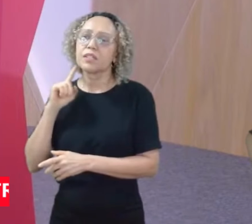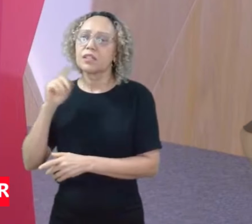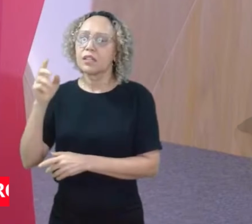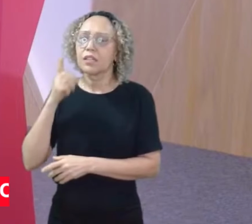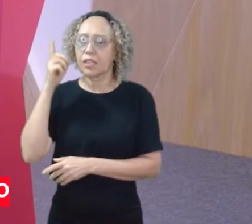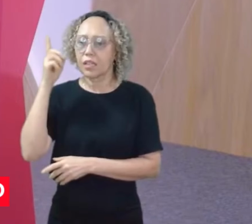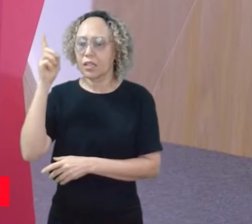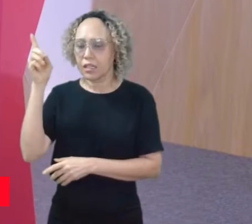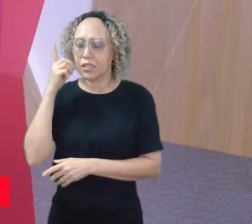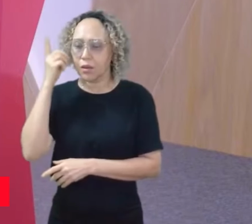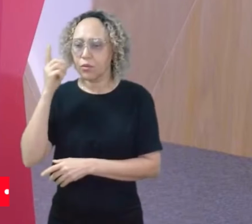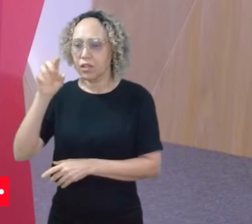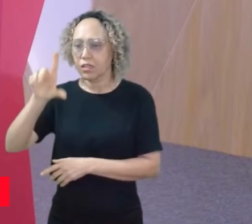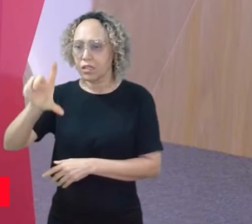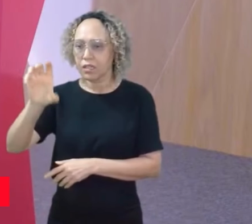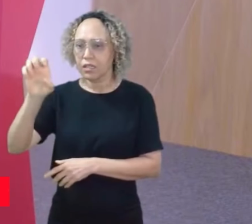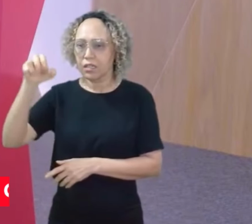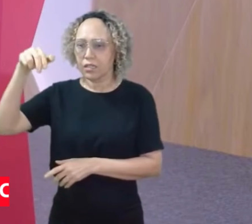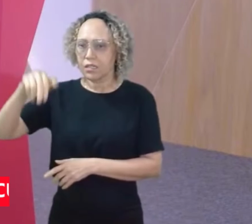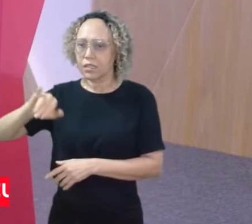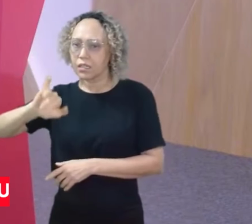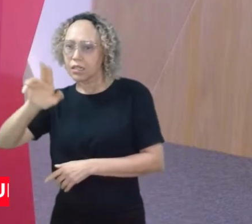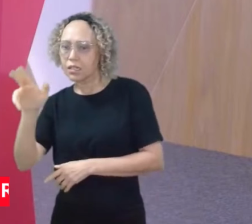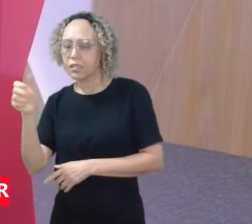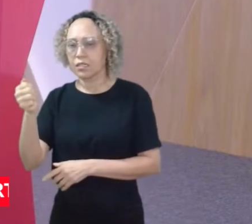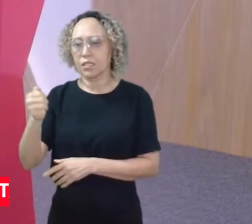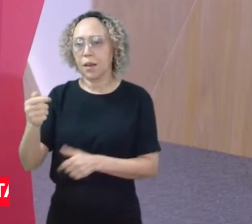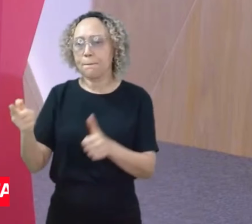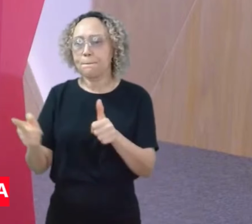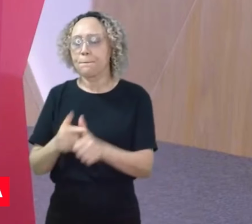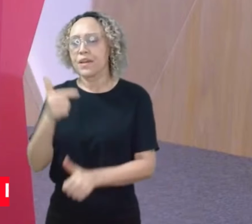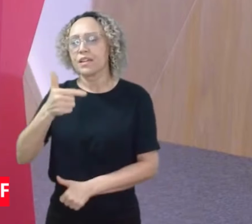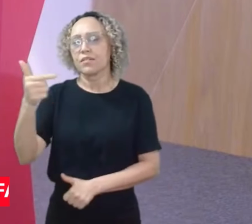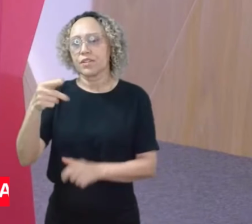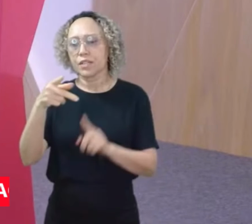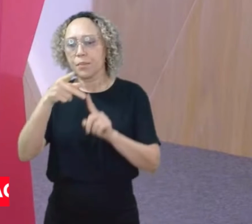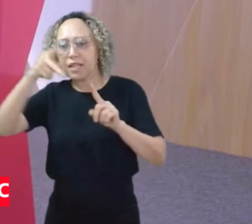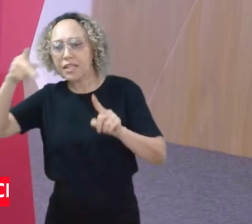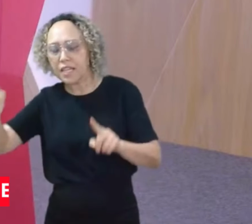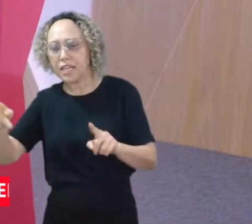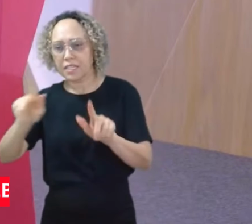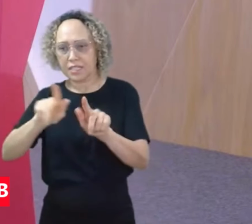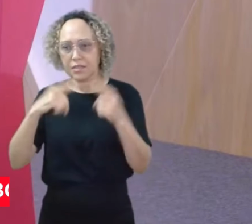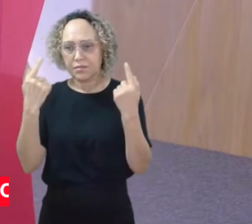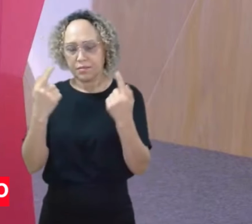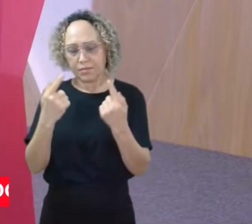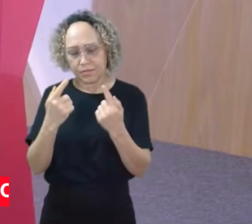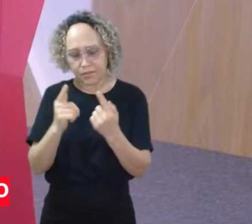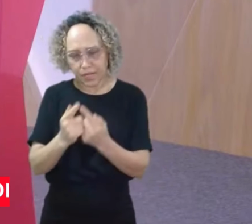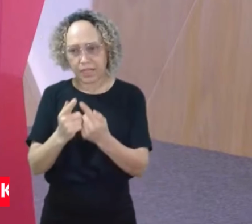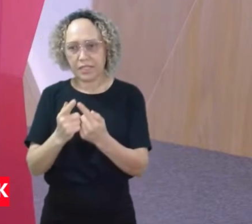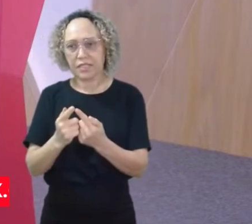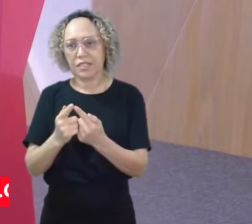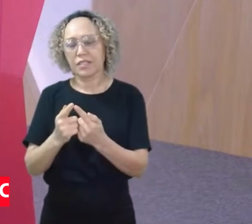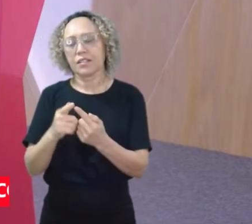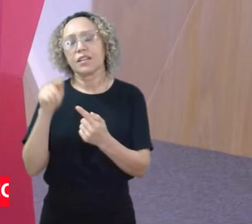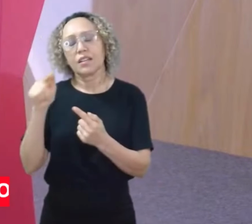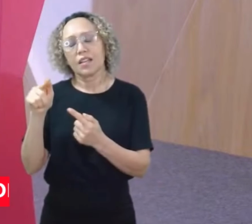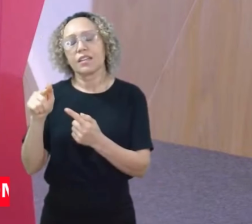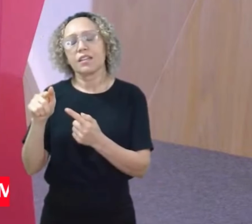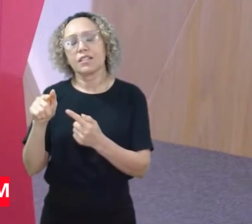deputada Leninha, reeleita como primeira vice-presidenta da Assembleia Legislativa de Minas Gerais. Bem-vinda aqui ao